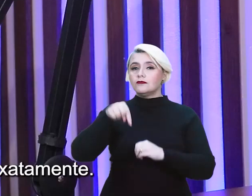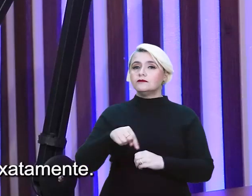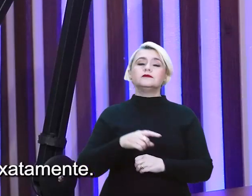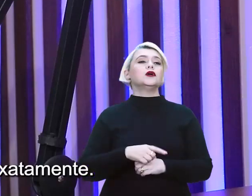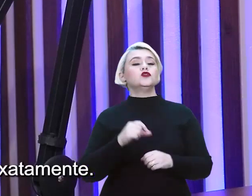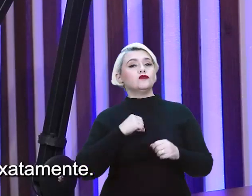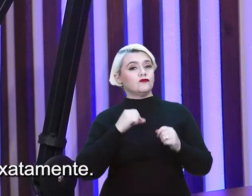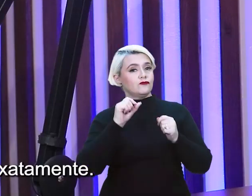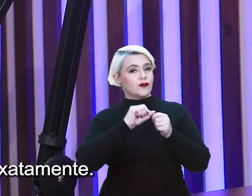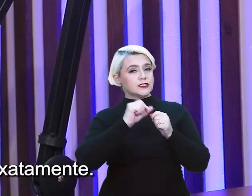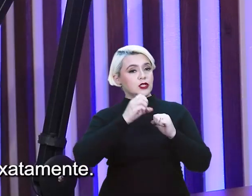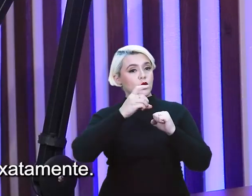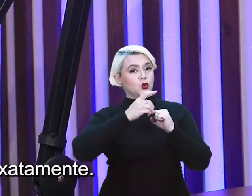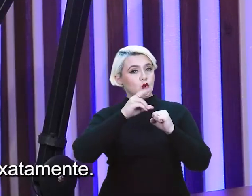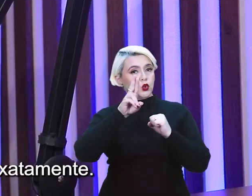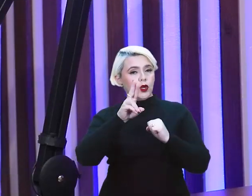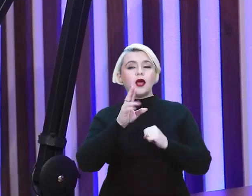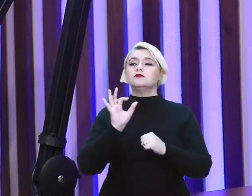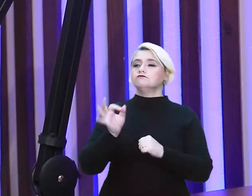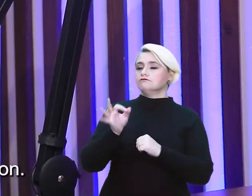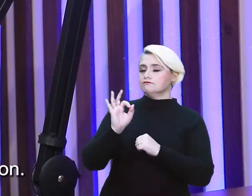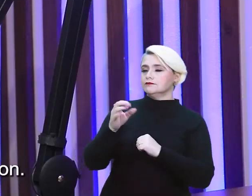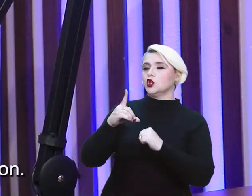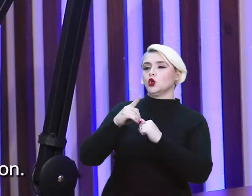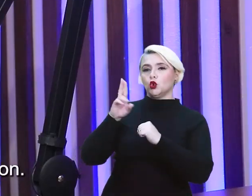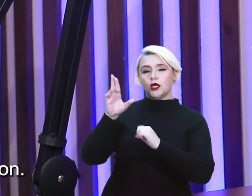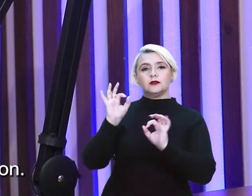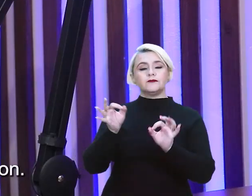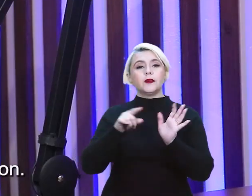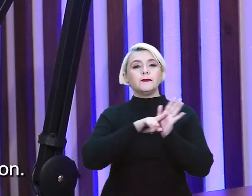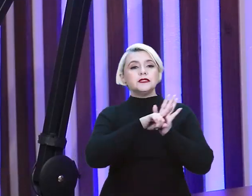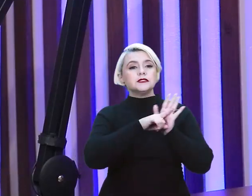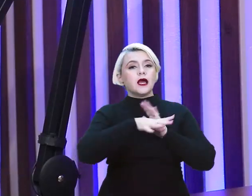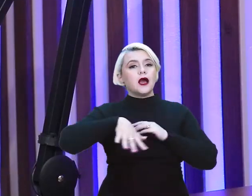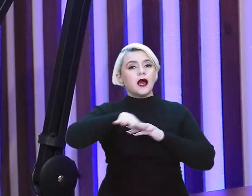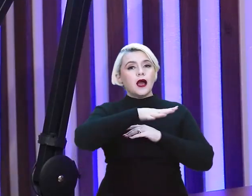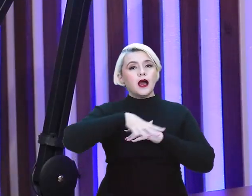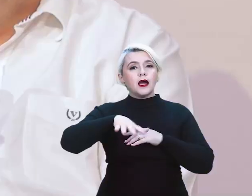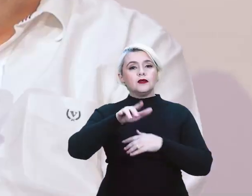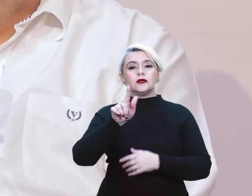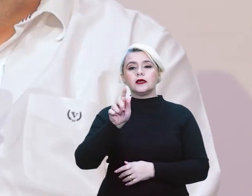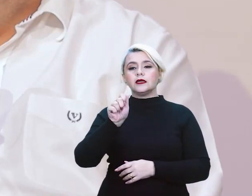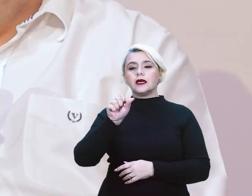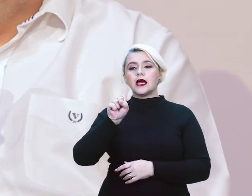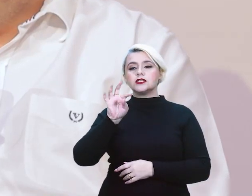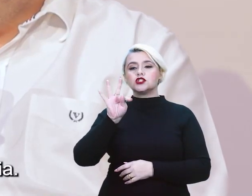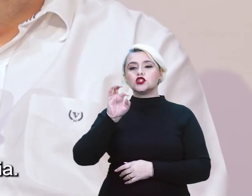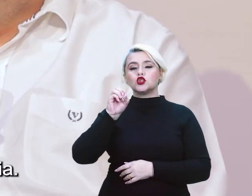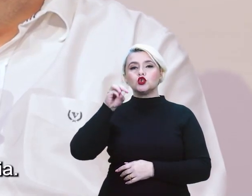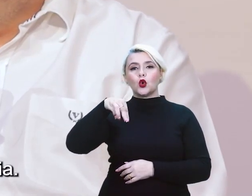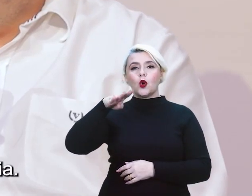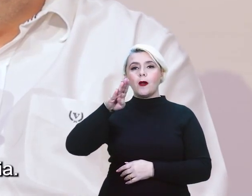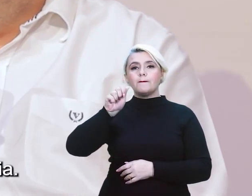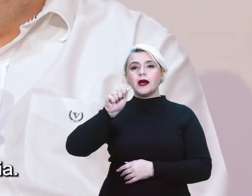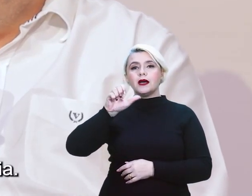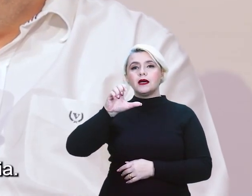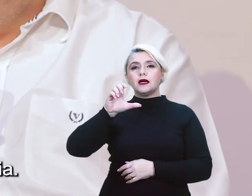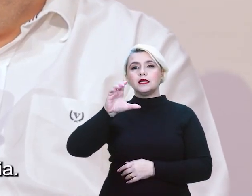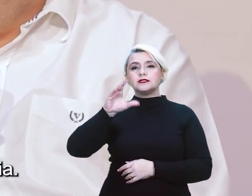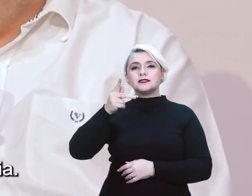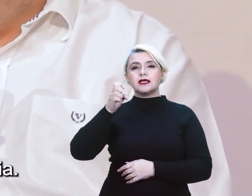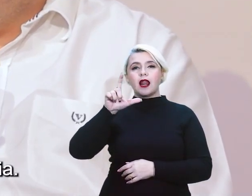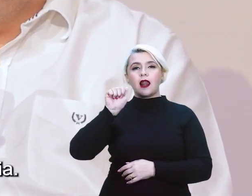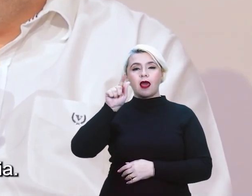fazendo doutorado, né? Exatamente. E estou pesquisando Gaston Bachelard. Certo. E o estudo é